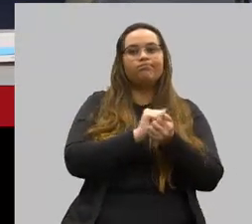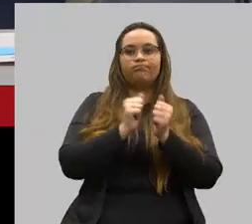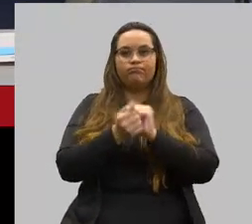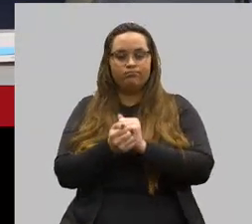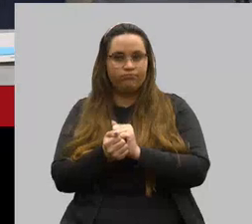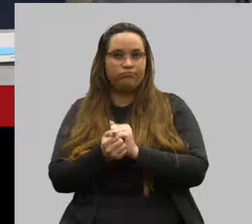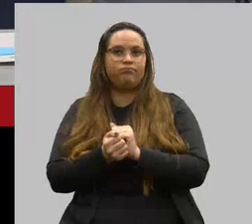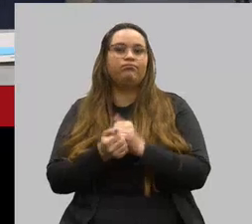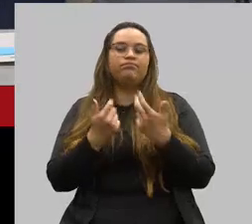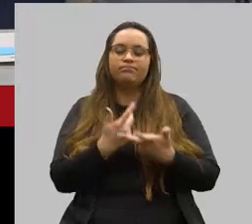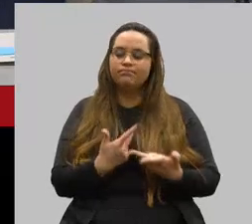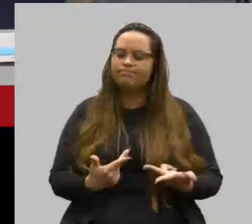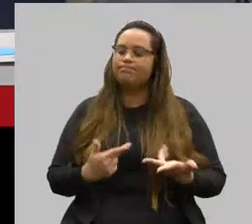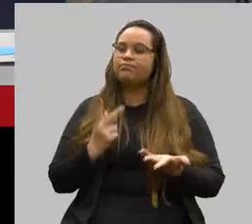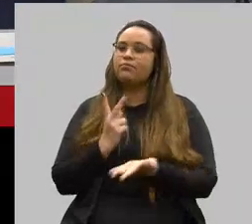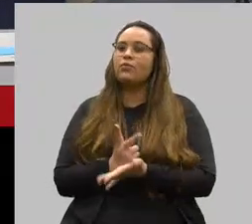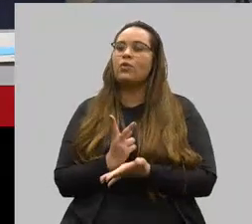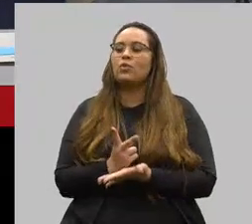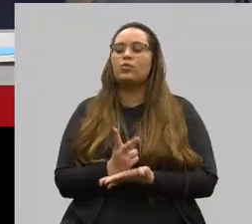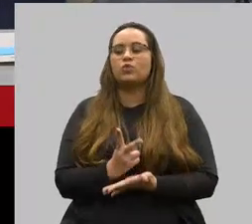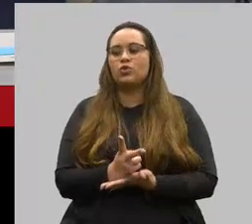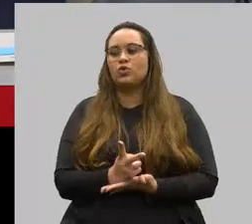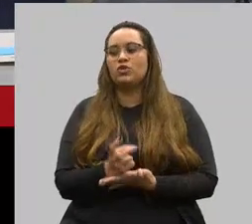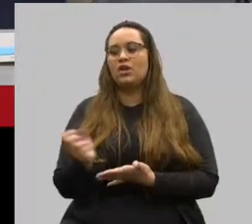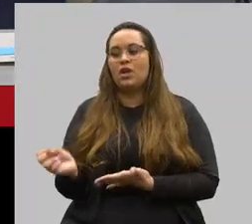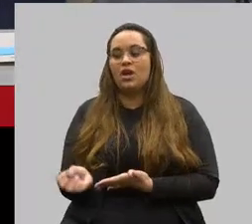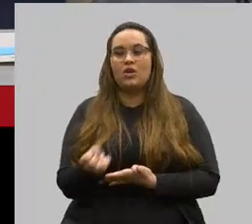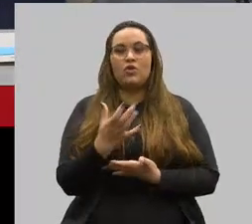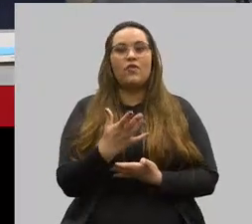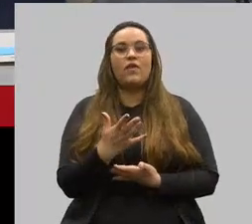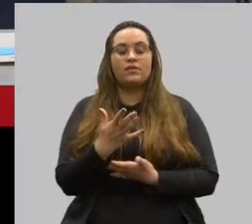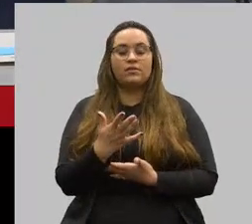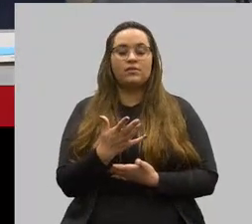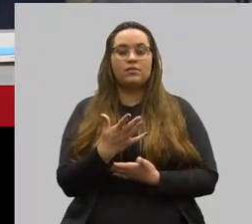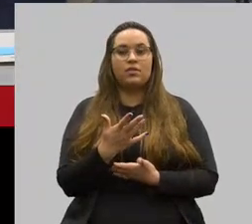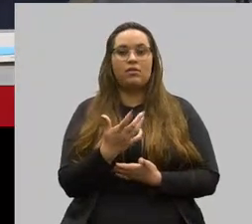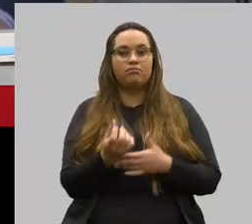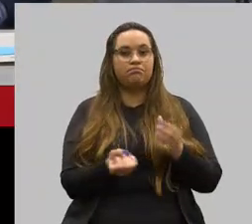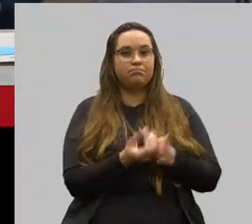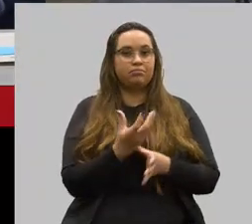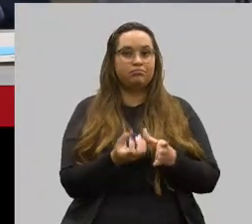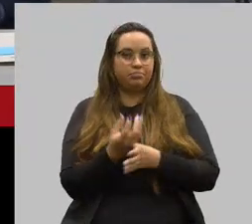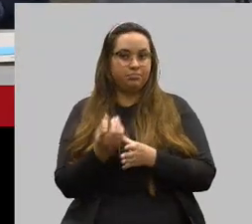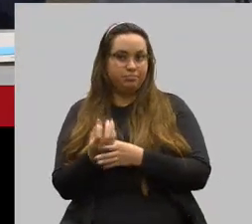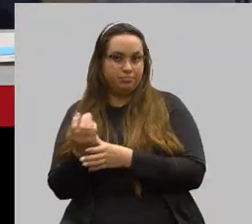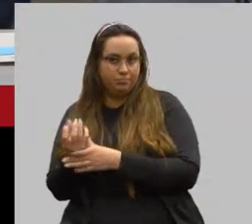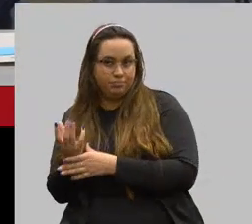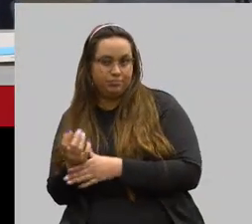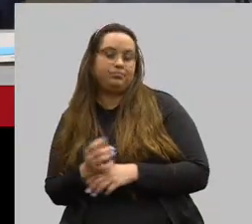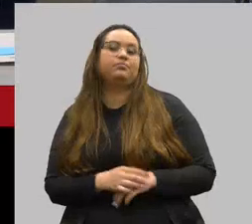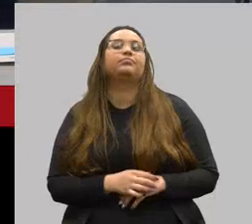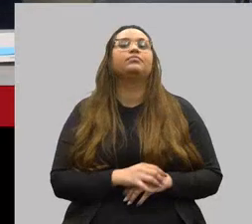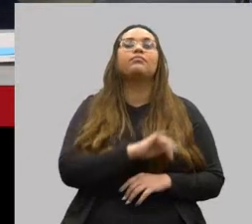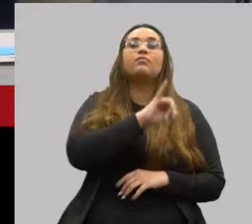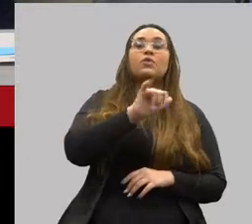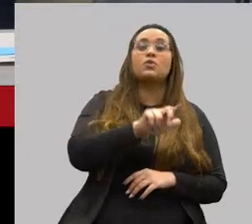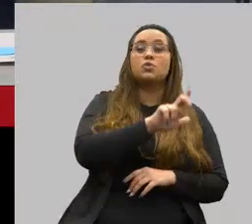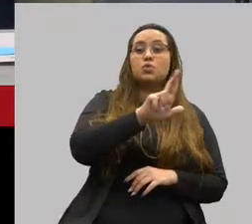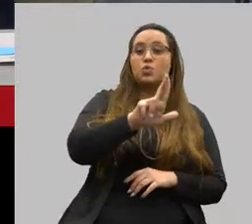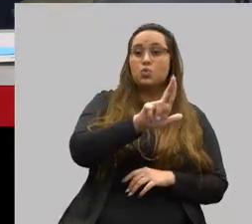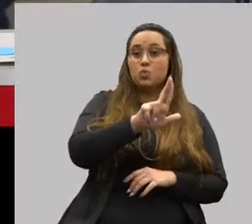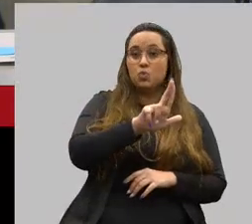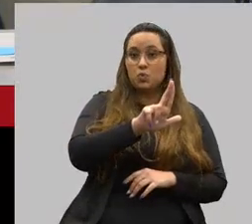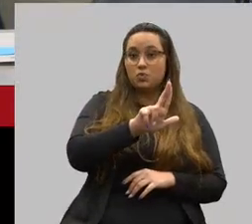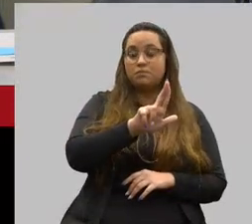um processo contínuo de renovação da nossa Frota então nós tivemos entre julho de 2023 e maio